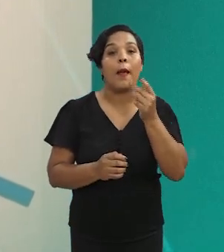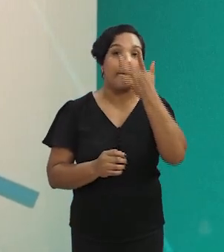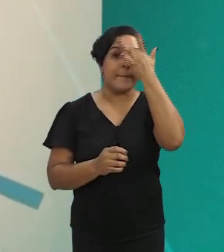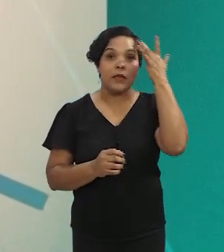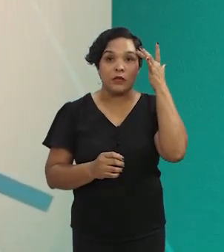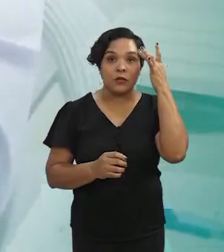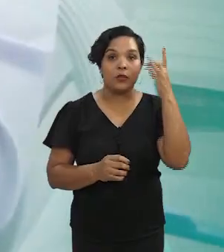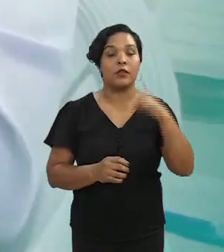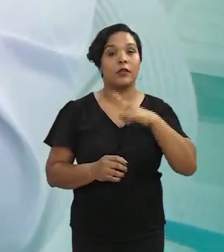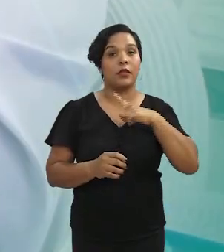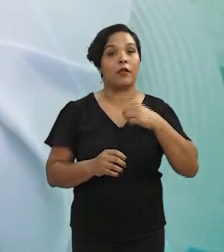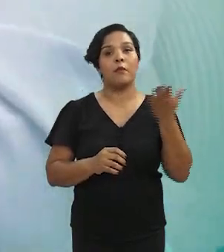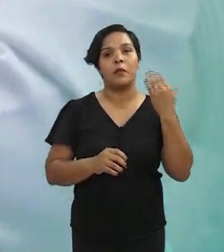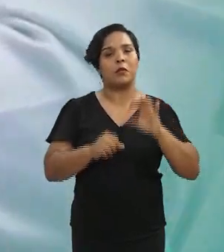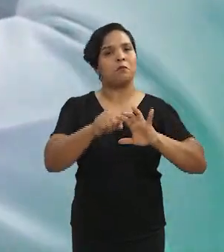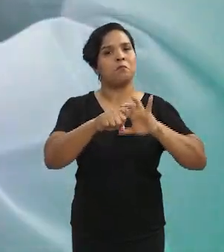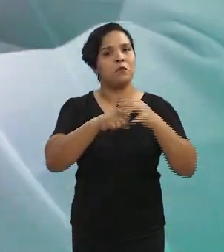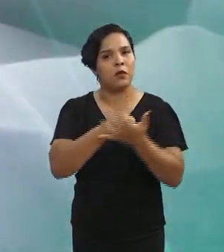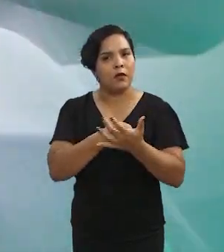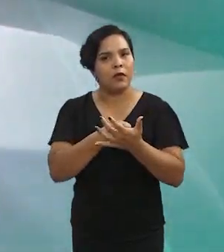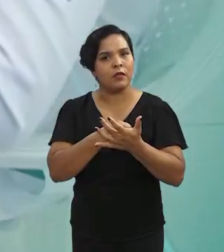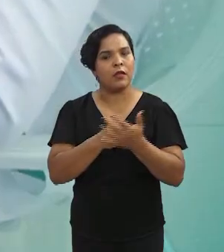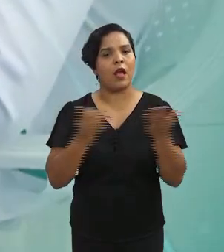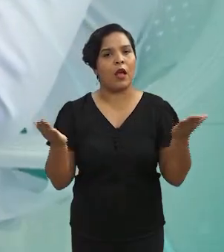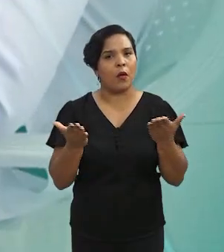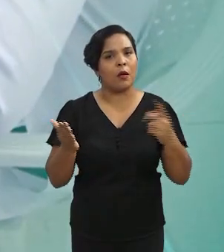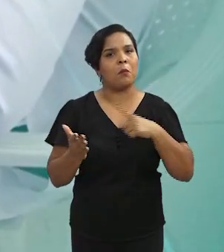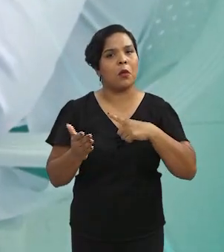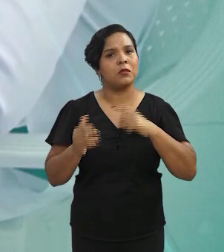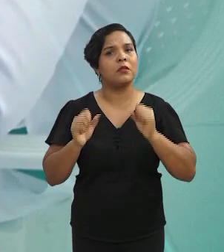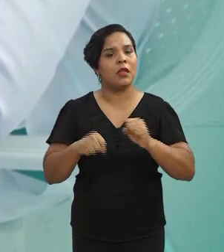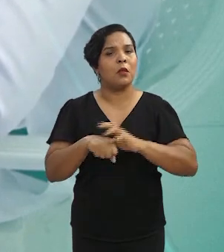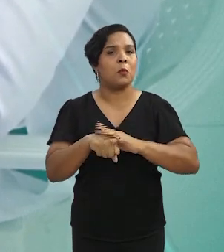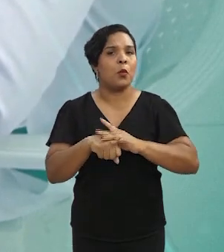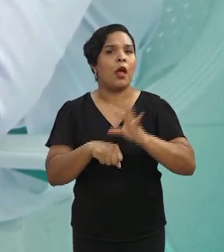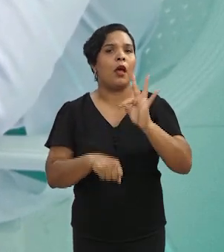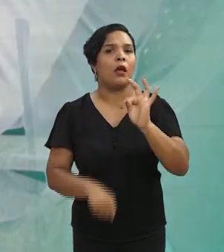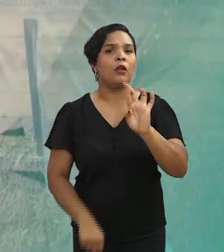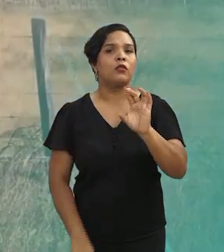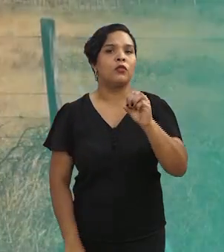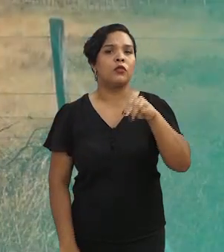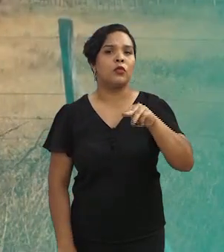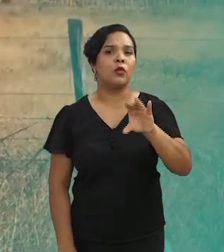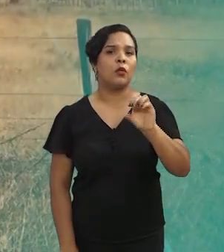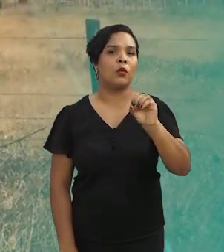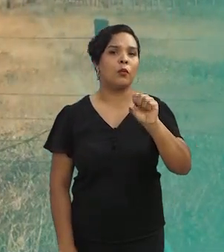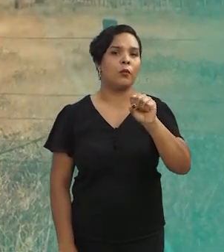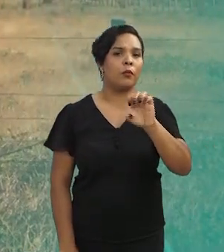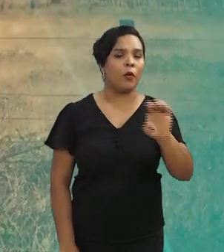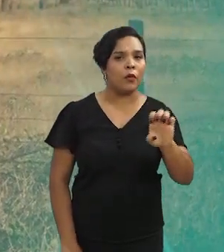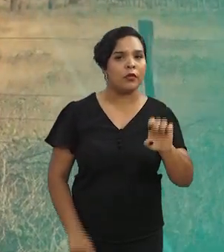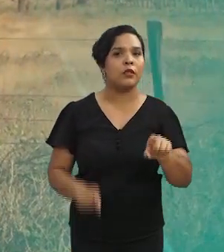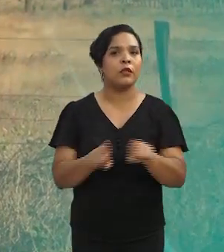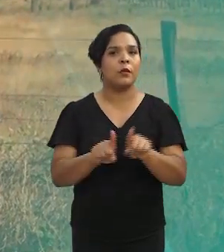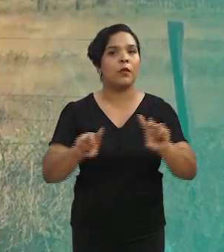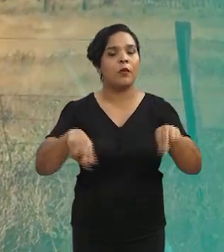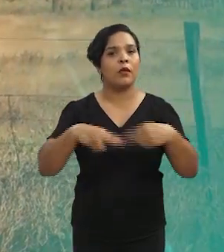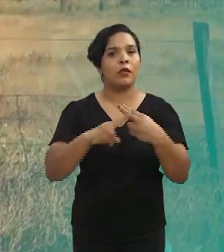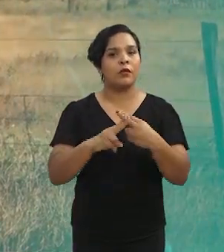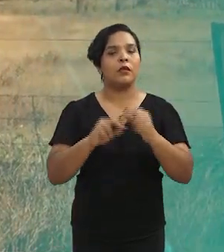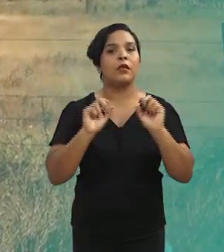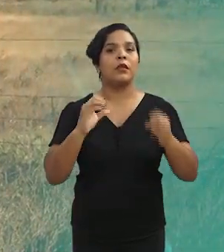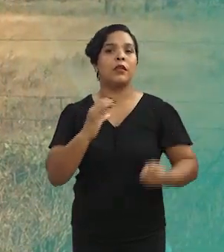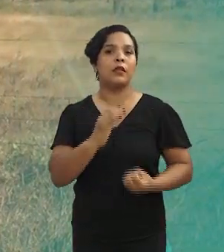foram diagnosticadas com Covid-19 são mais suscetíveis a desenvolver trombose. Instituto Federal Baiano cria